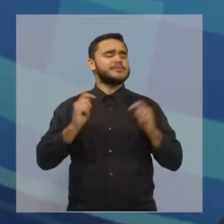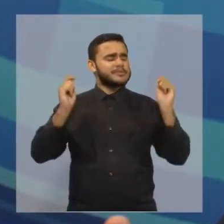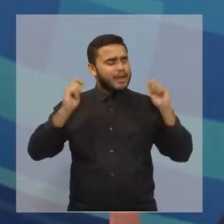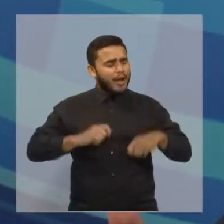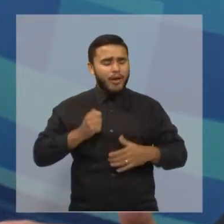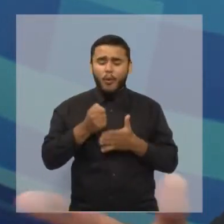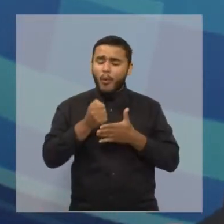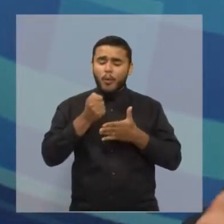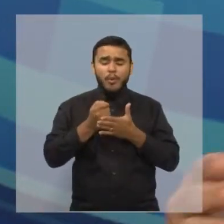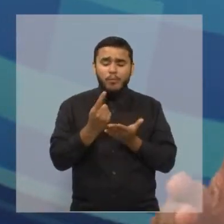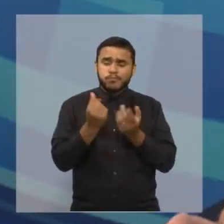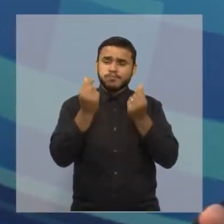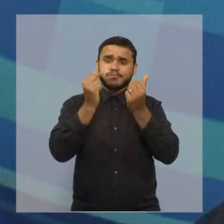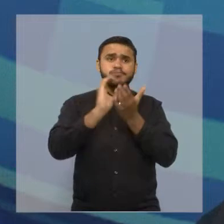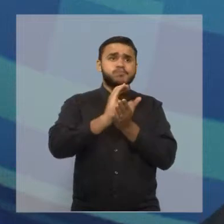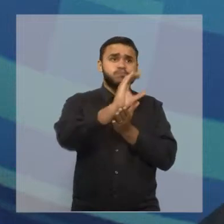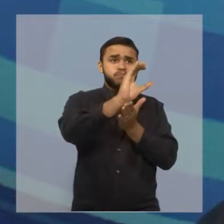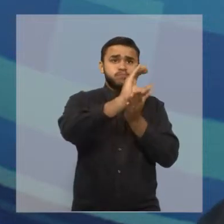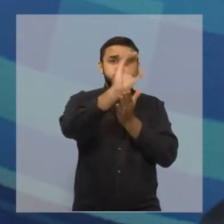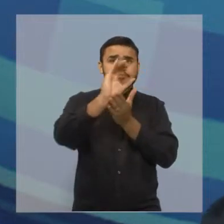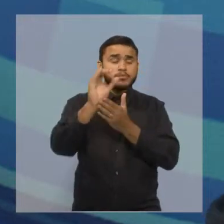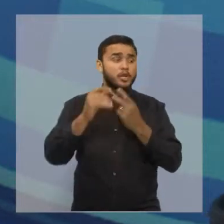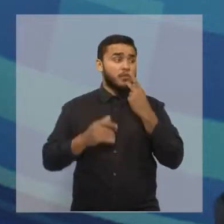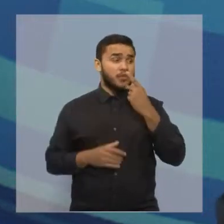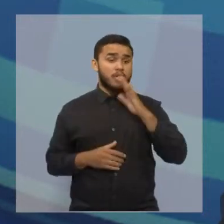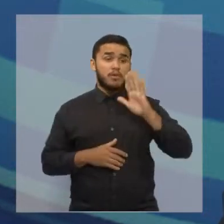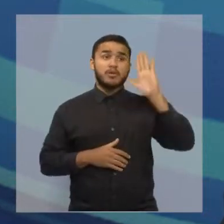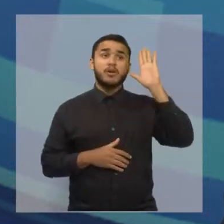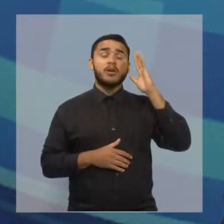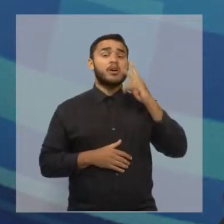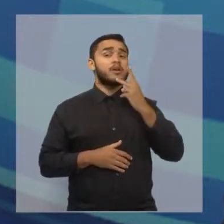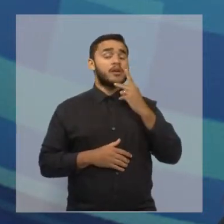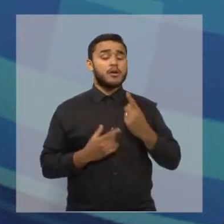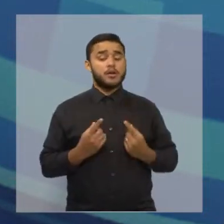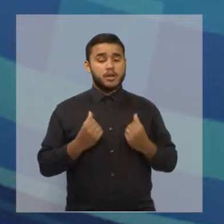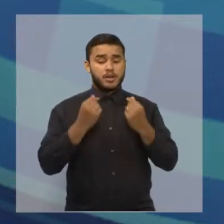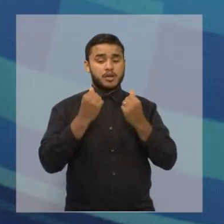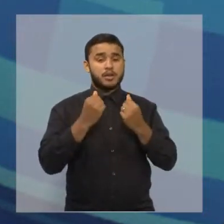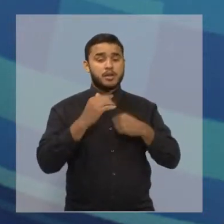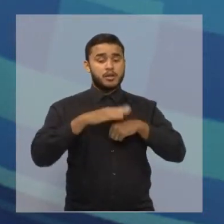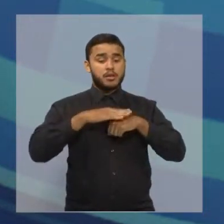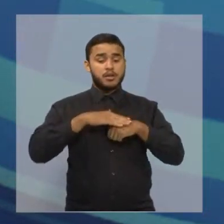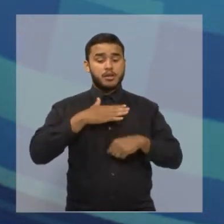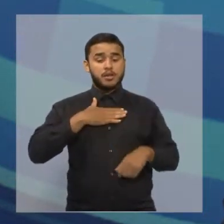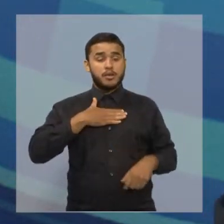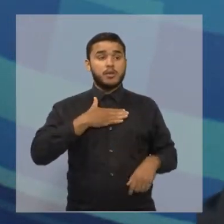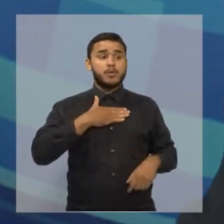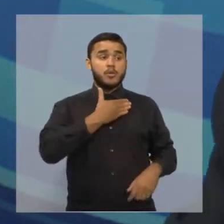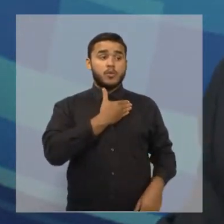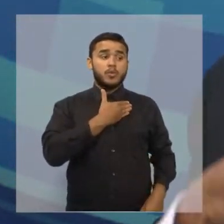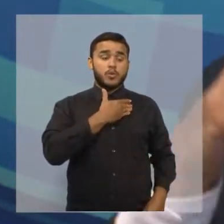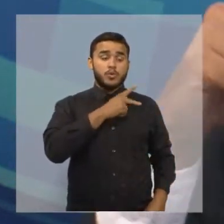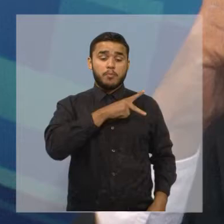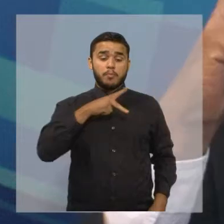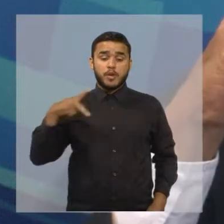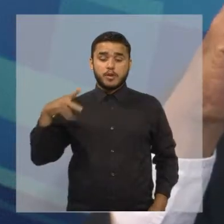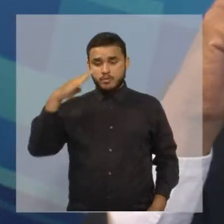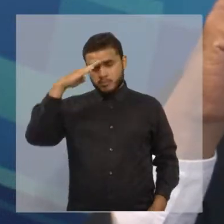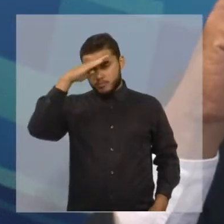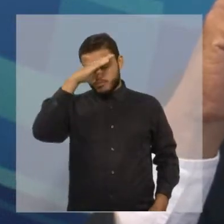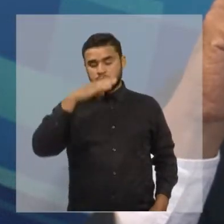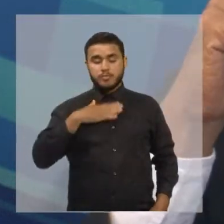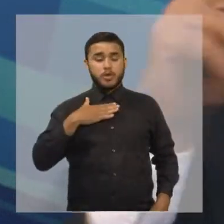devem ser transferidas, se houve realmente ameaça, foi com relação às verbas voluntárias, de uso voluntário. Mesmo essas, né?